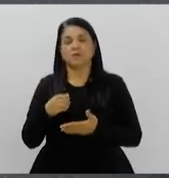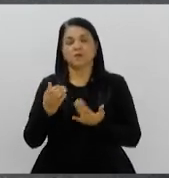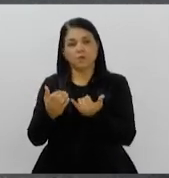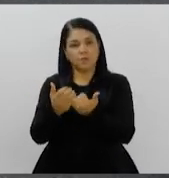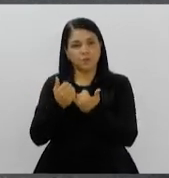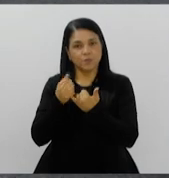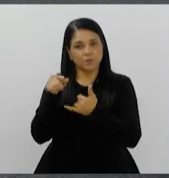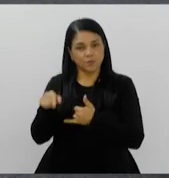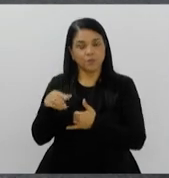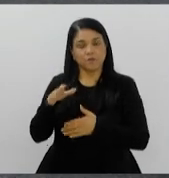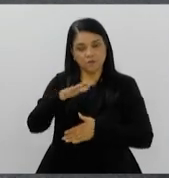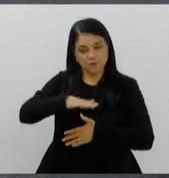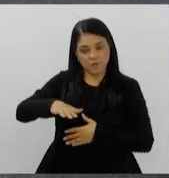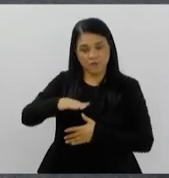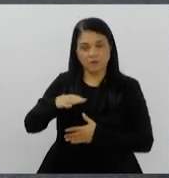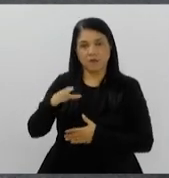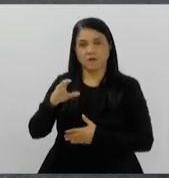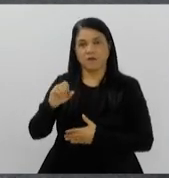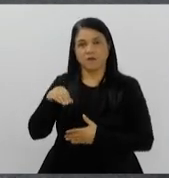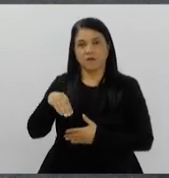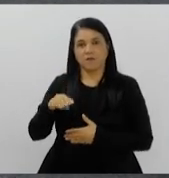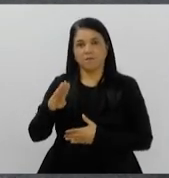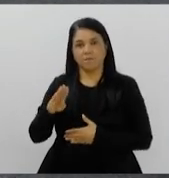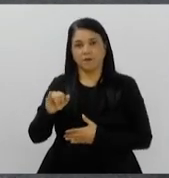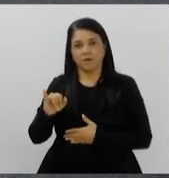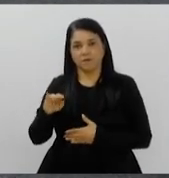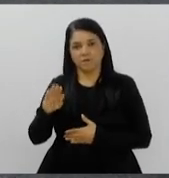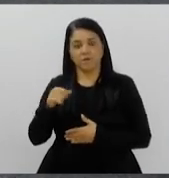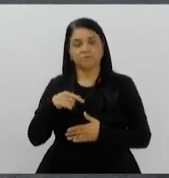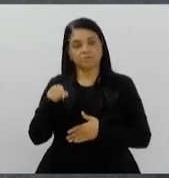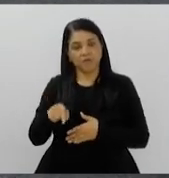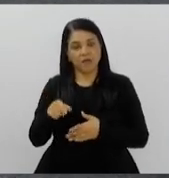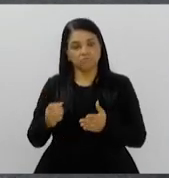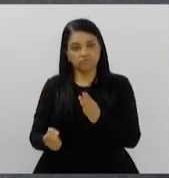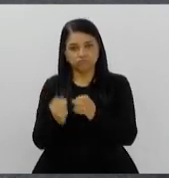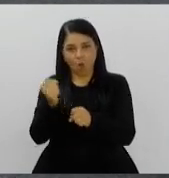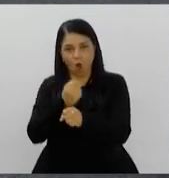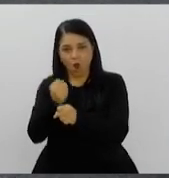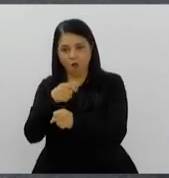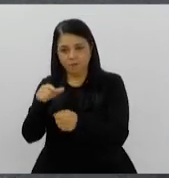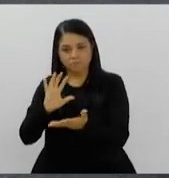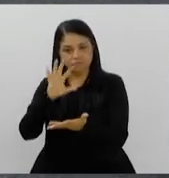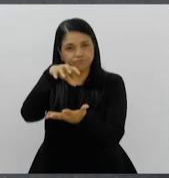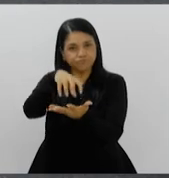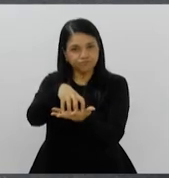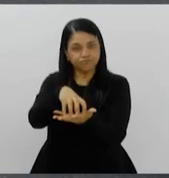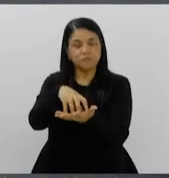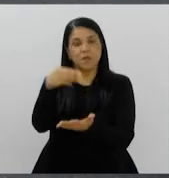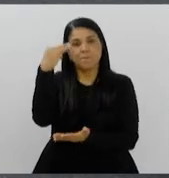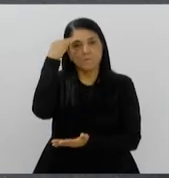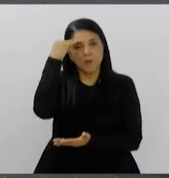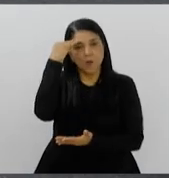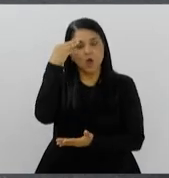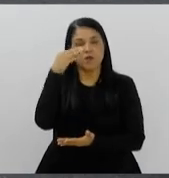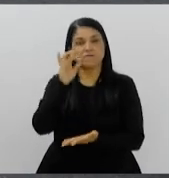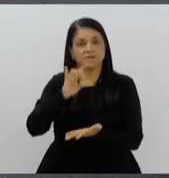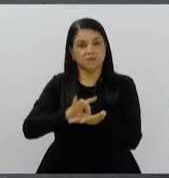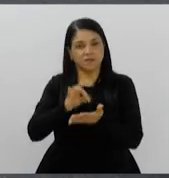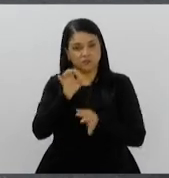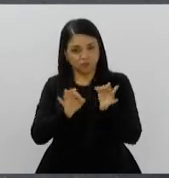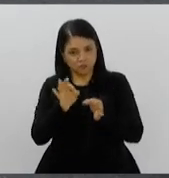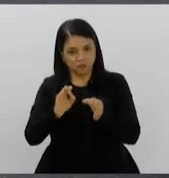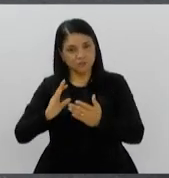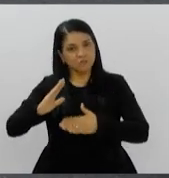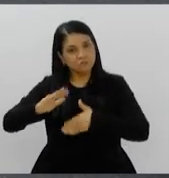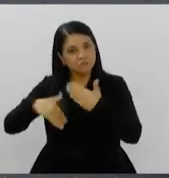se construa lá um instrumento de memória, verdade e justiça, a gente está dando um passo para que não volte a acontecer